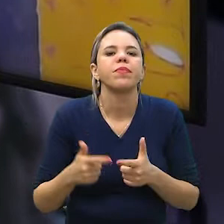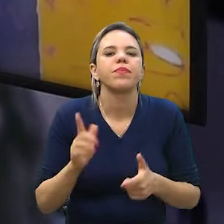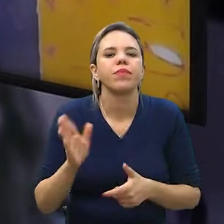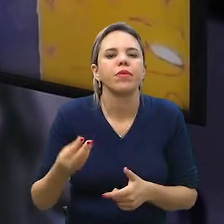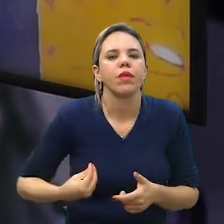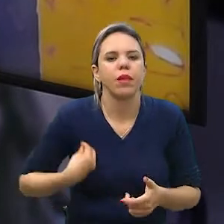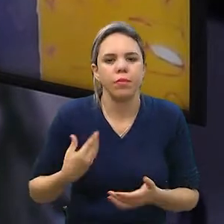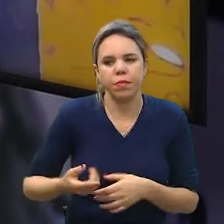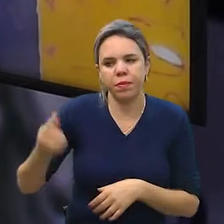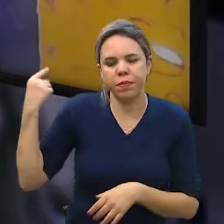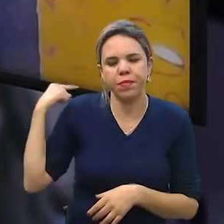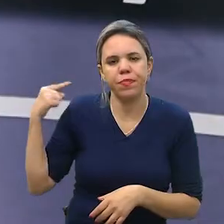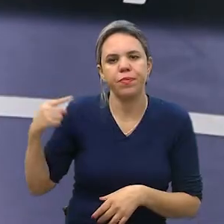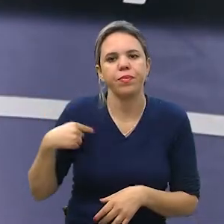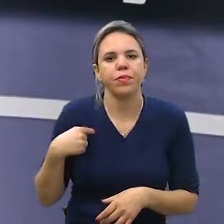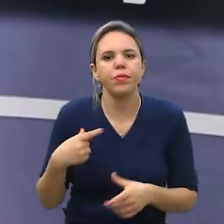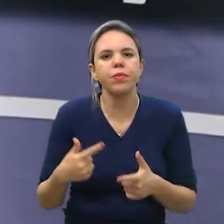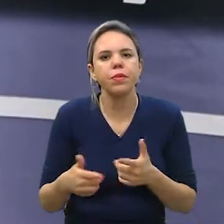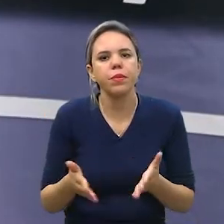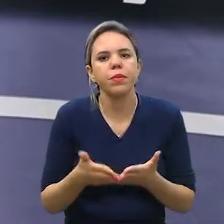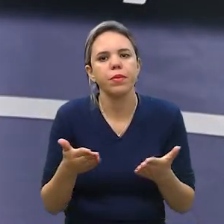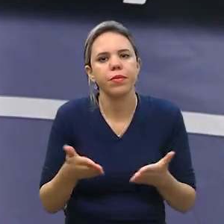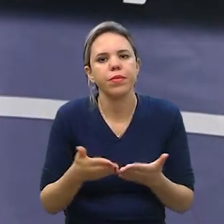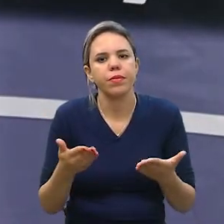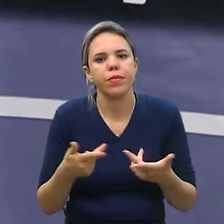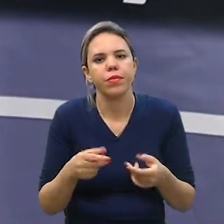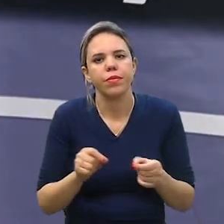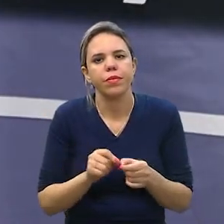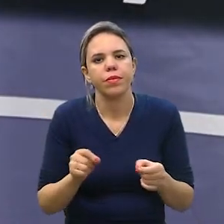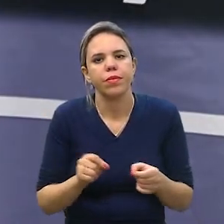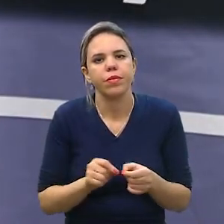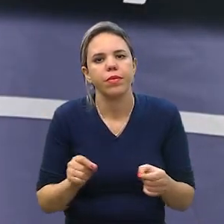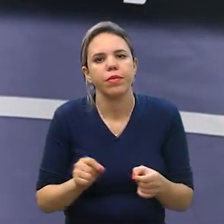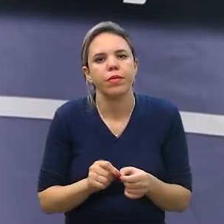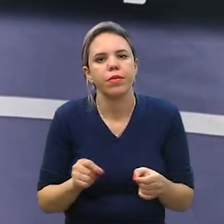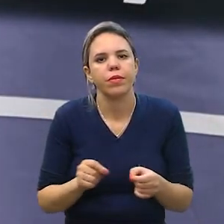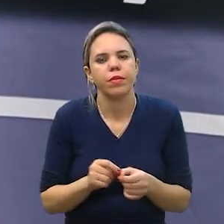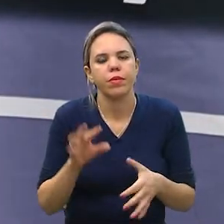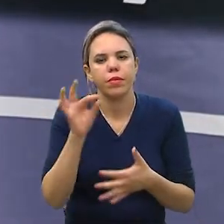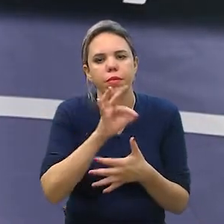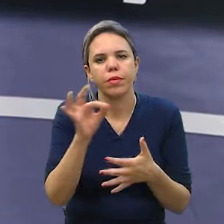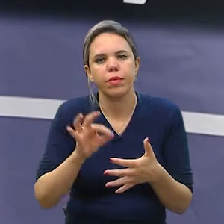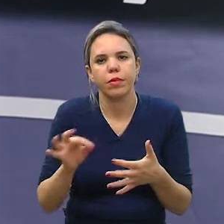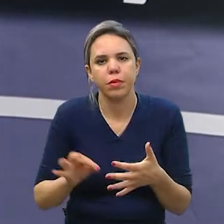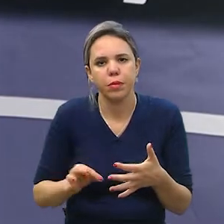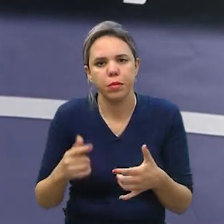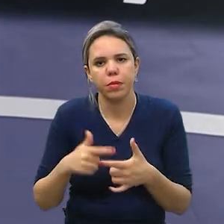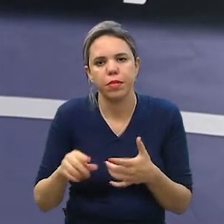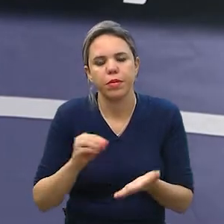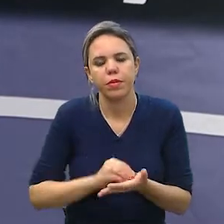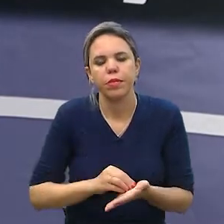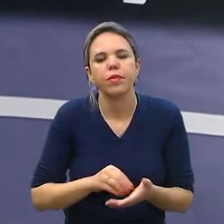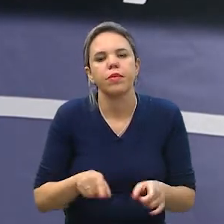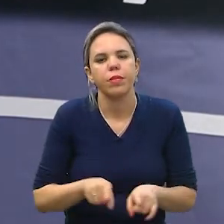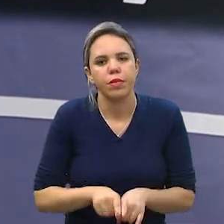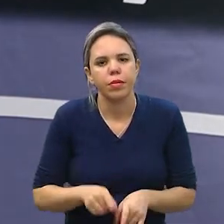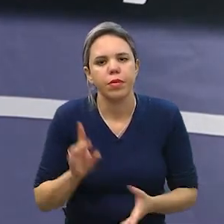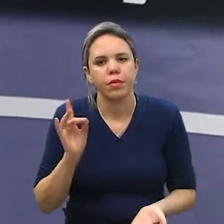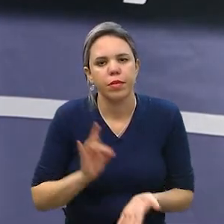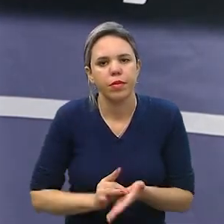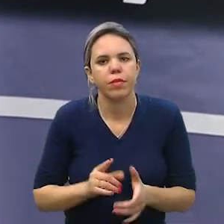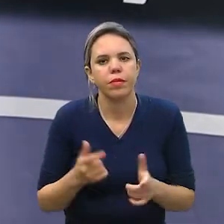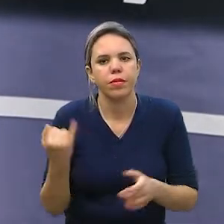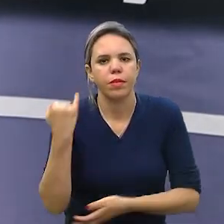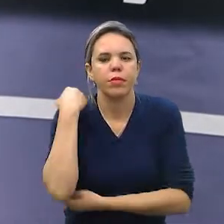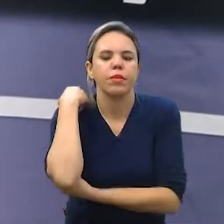já existia antes, né? Essa vulnerabilidade, essa carência de um conjunto, né? O buraco que a gente está falando realmente é